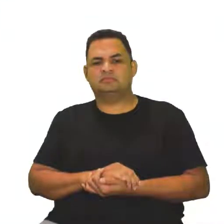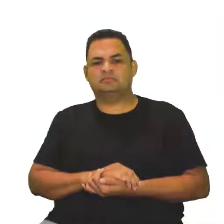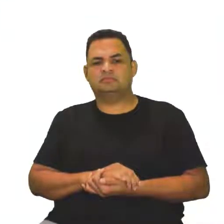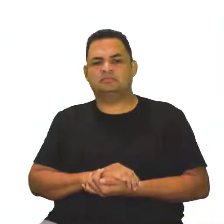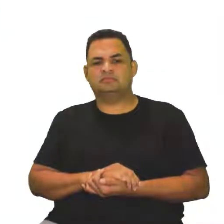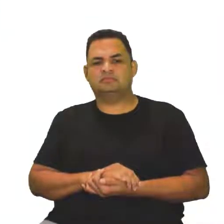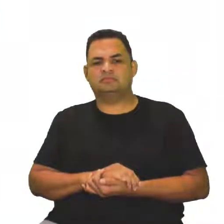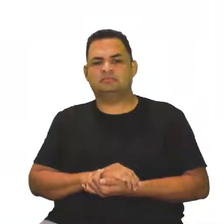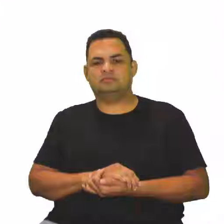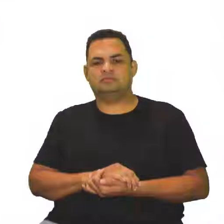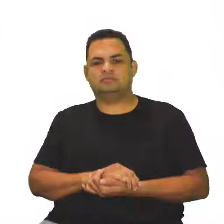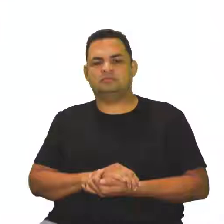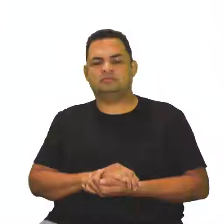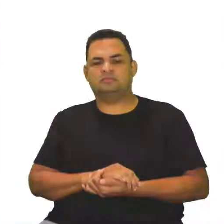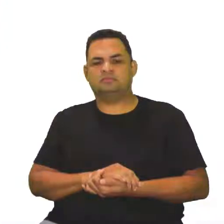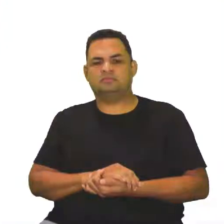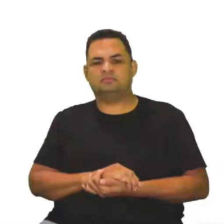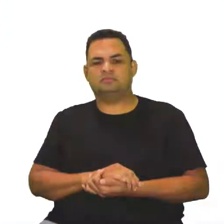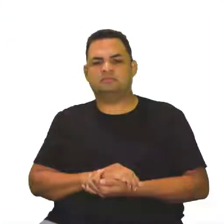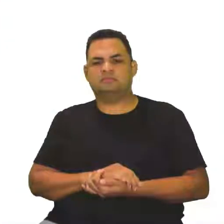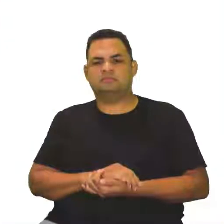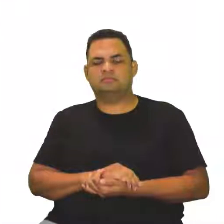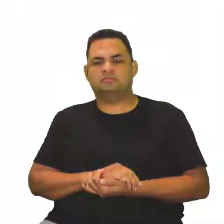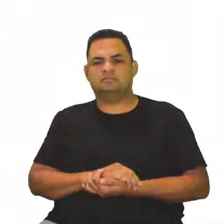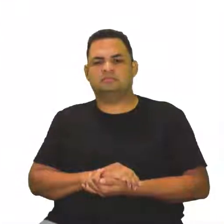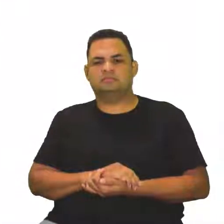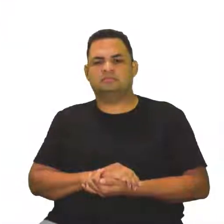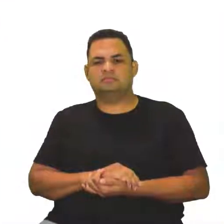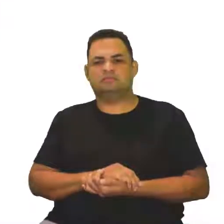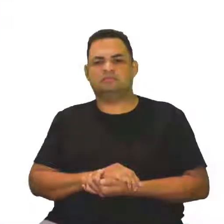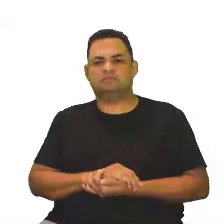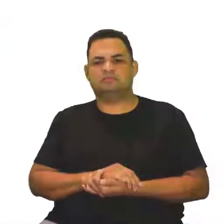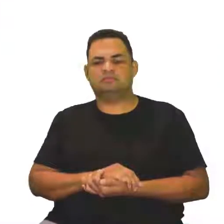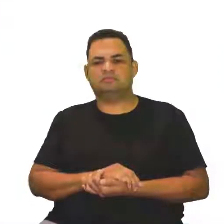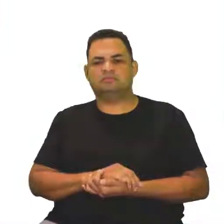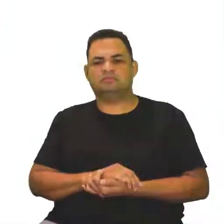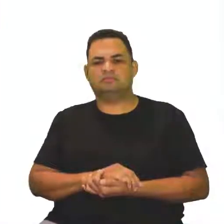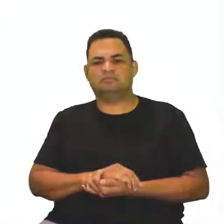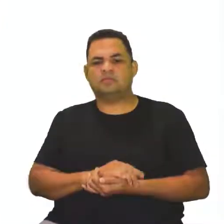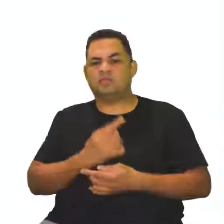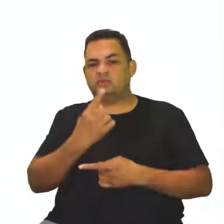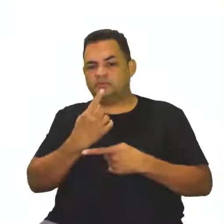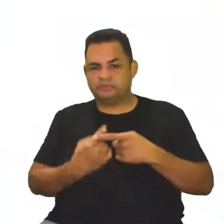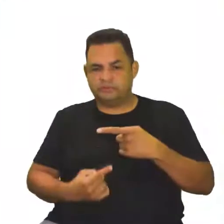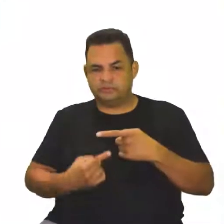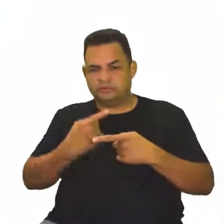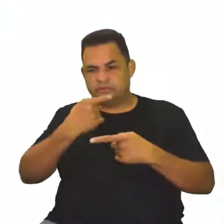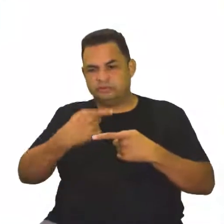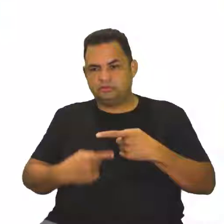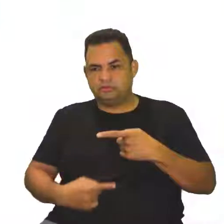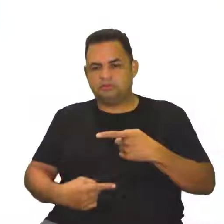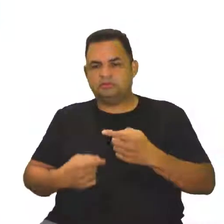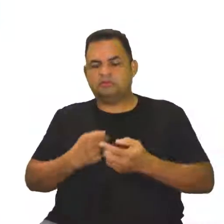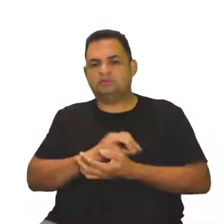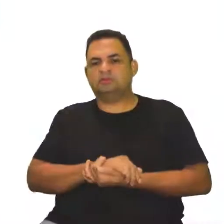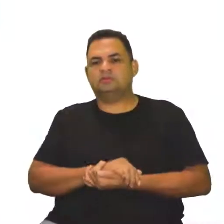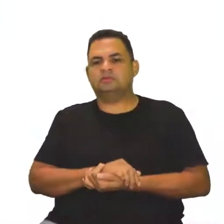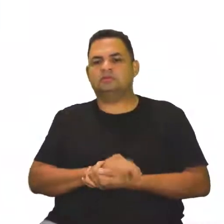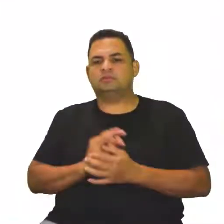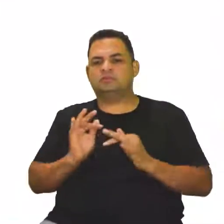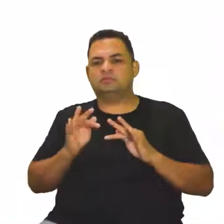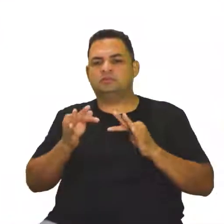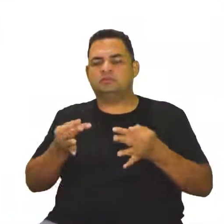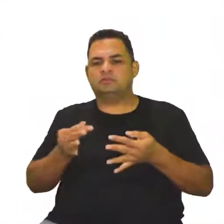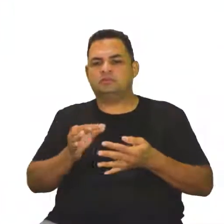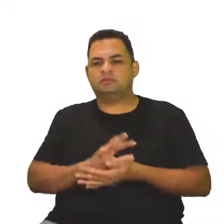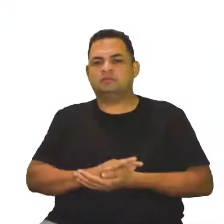olha, ó. Aí, fechou, né? Então é só dividir como eu tinha colocado para vocês. E